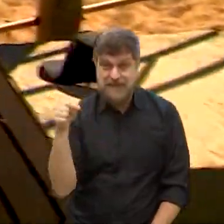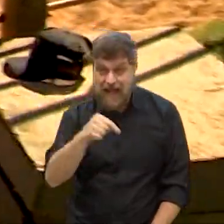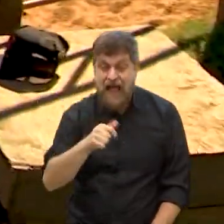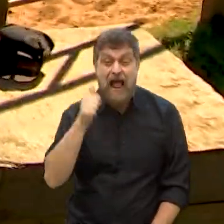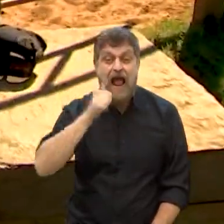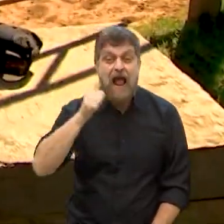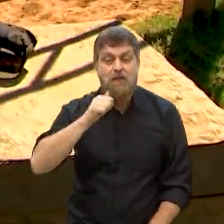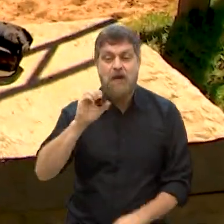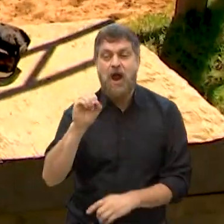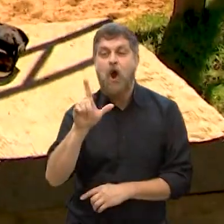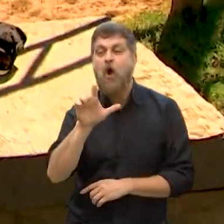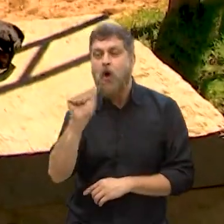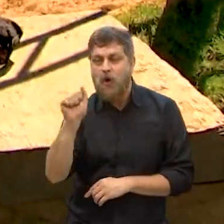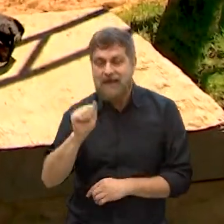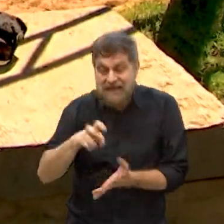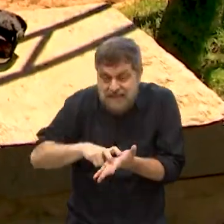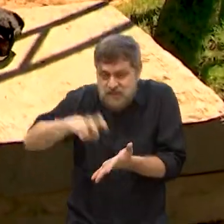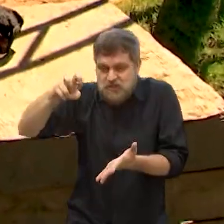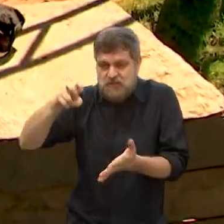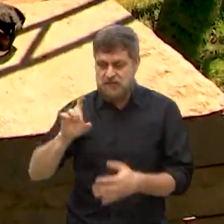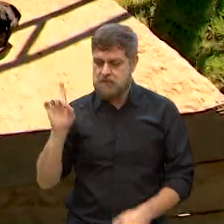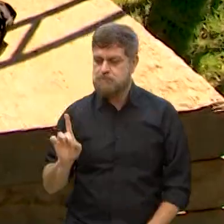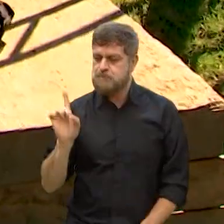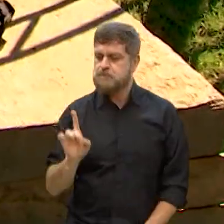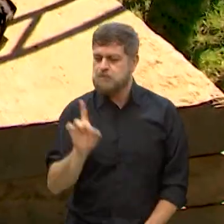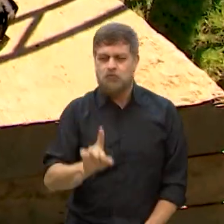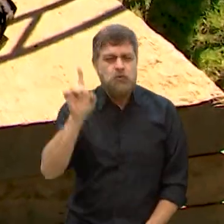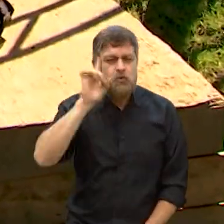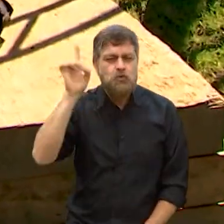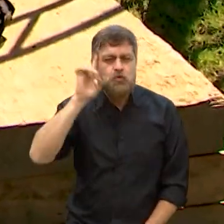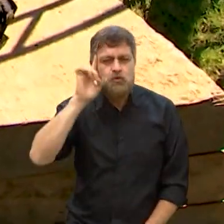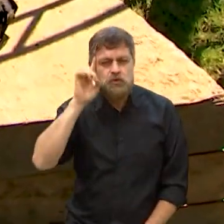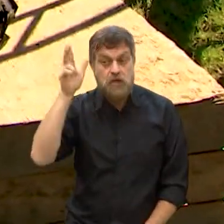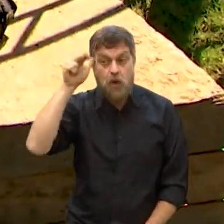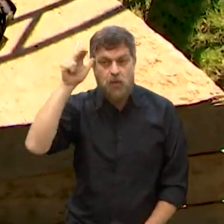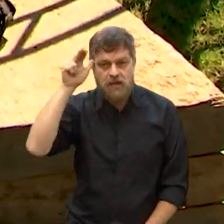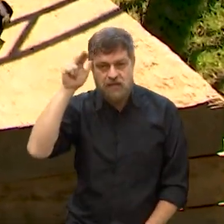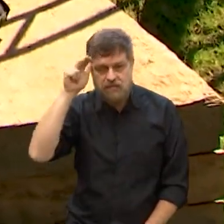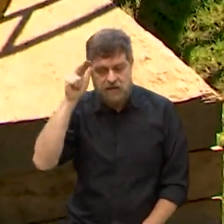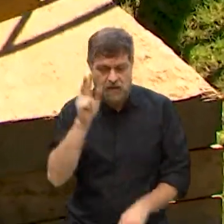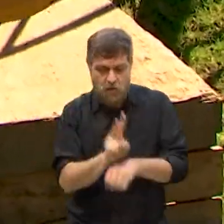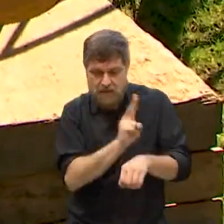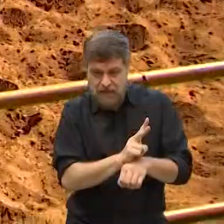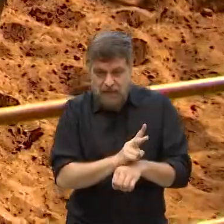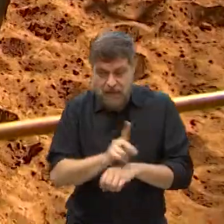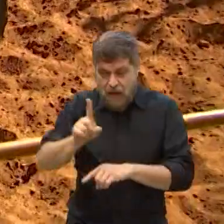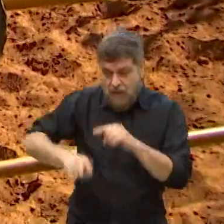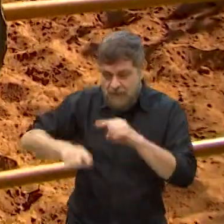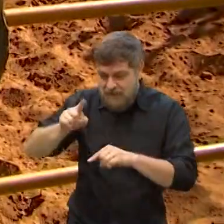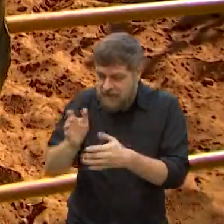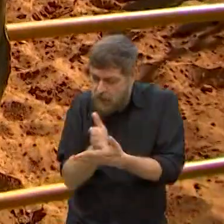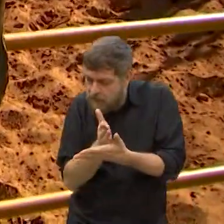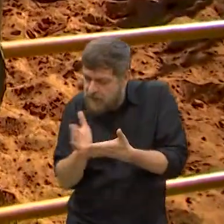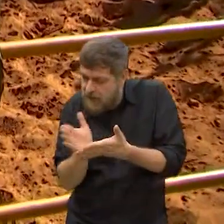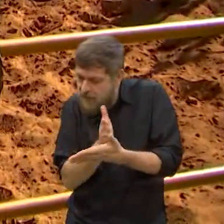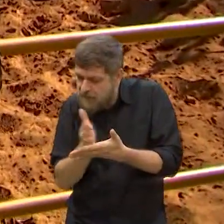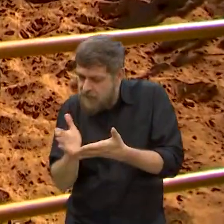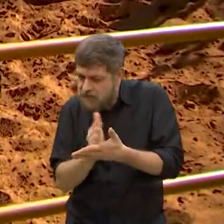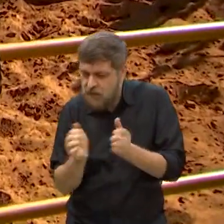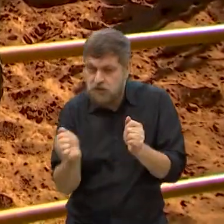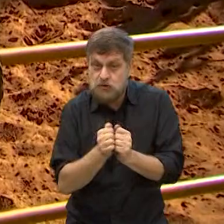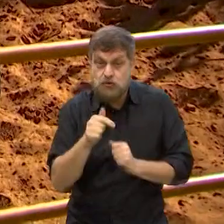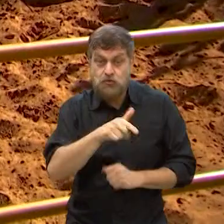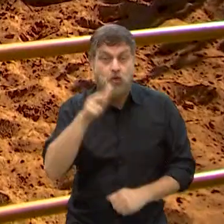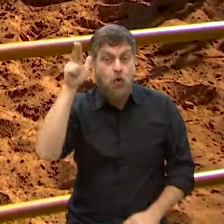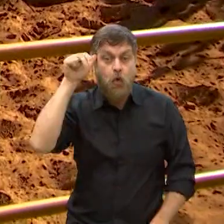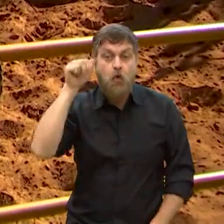Olga é essa. Logo cedo, no Redondel, ela se prepara para lidar com os animais, primeiro separando os